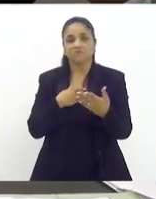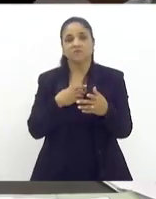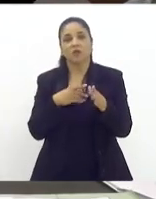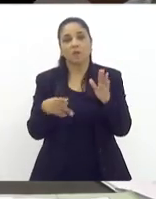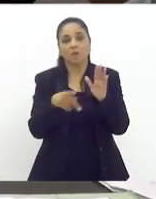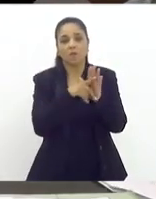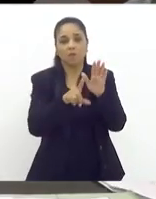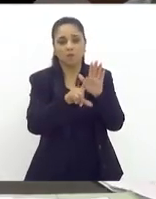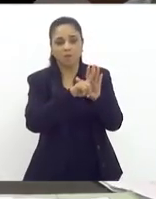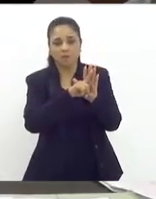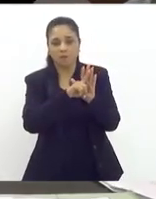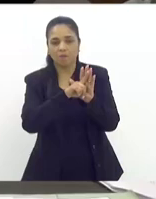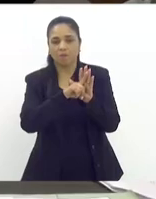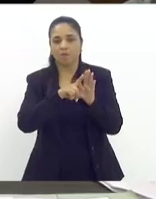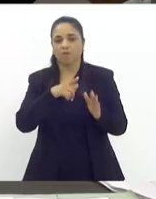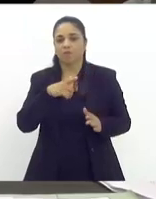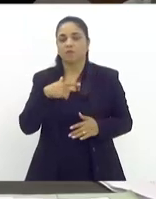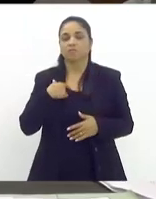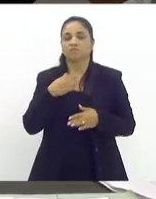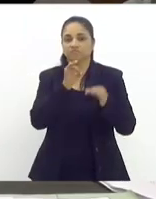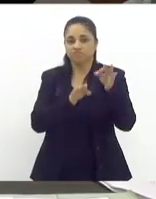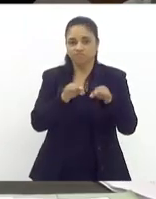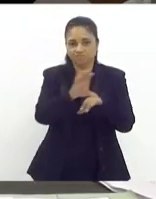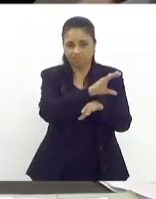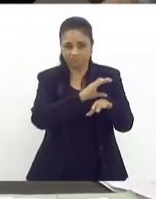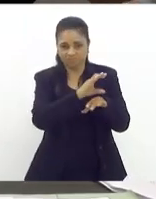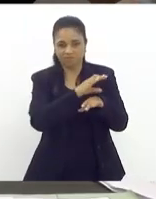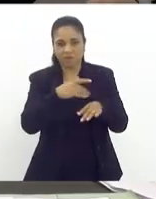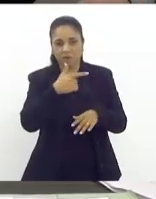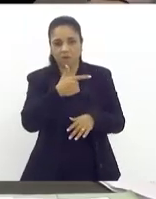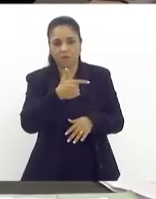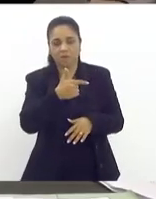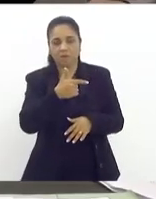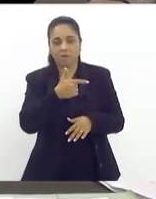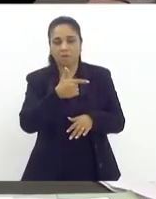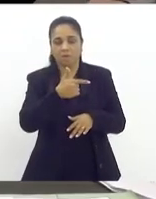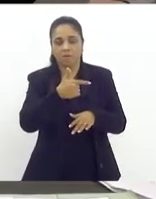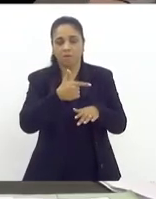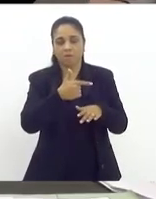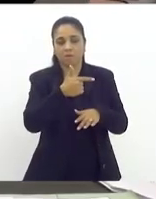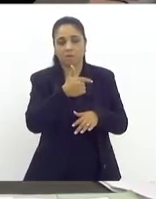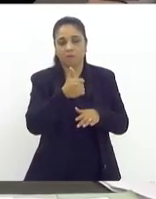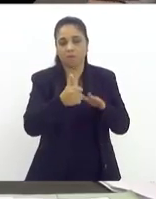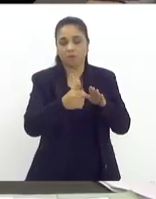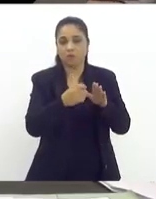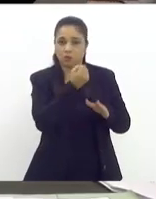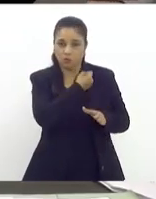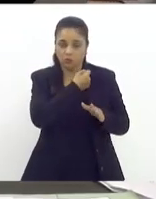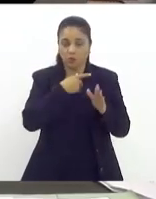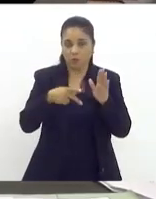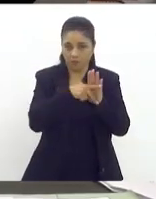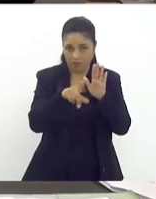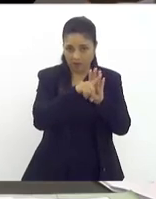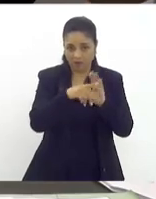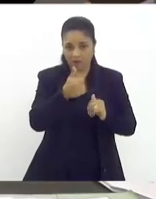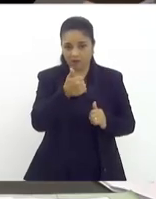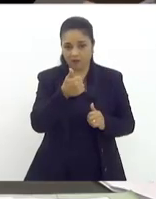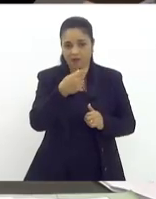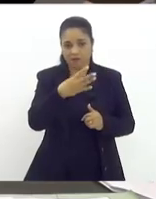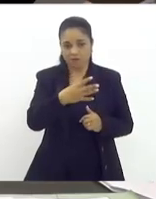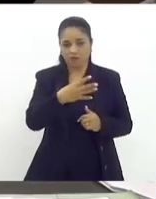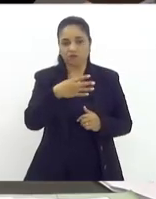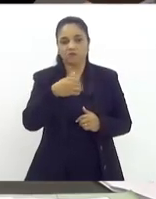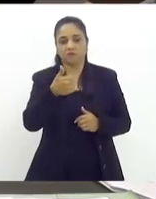projetos sobre constitucionalidade, legalidade e juridicidade. PL número 14 é o 1321